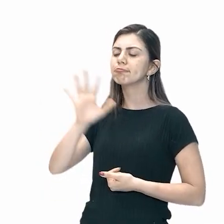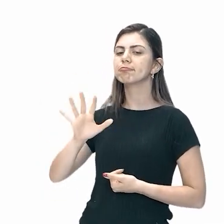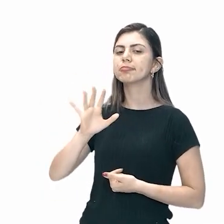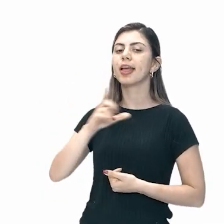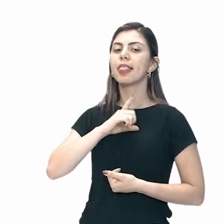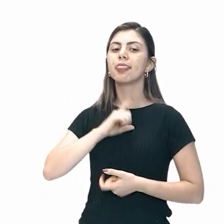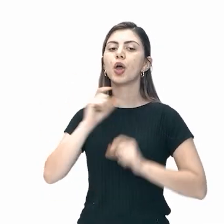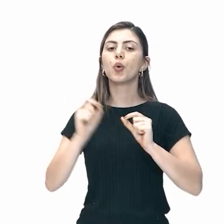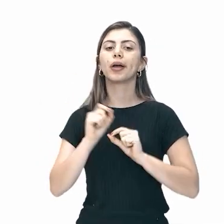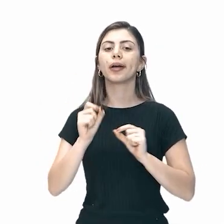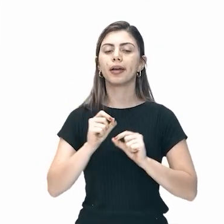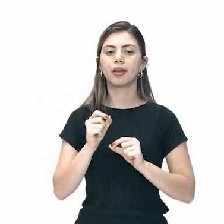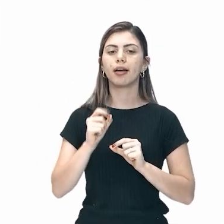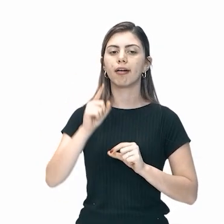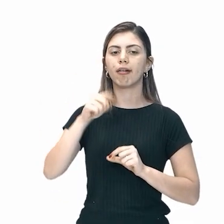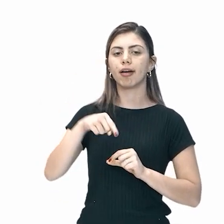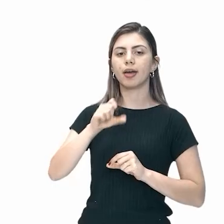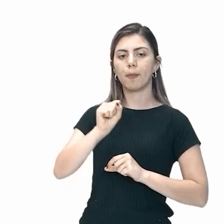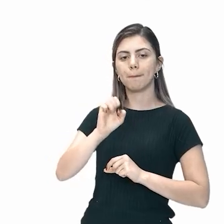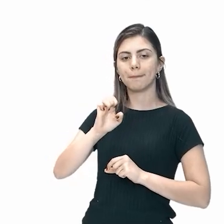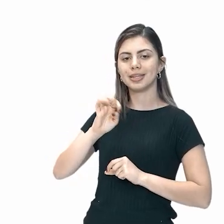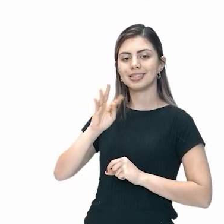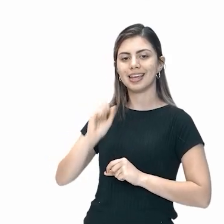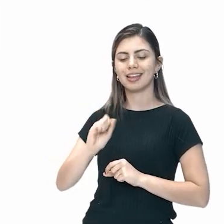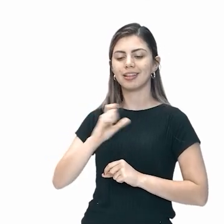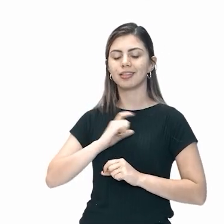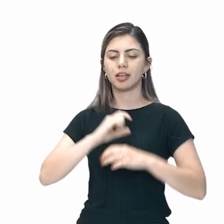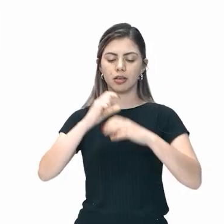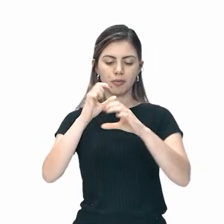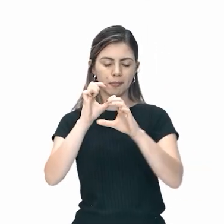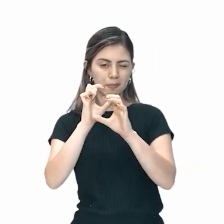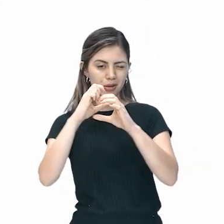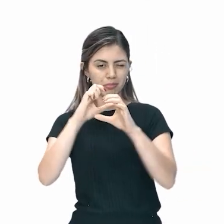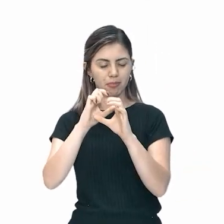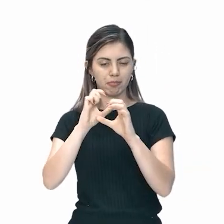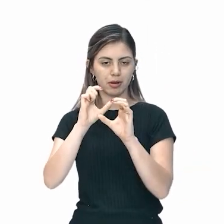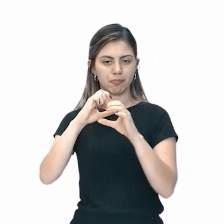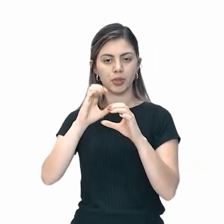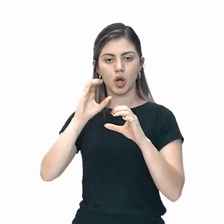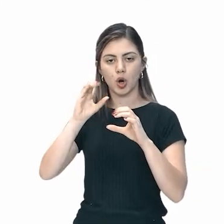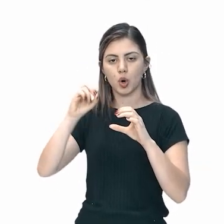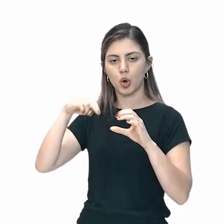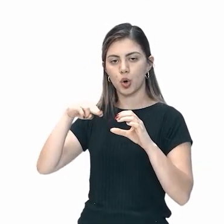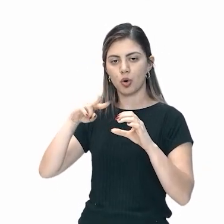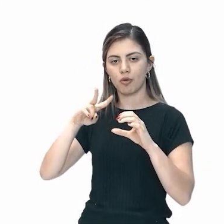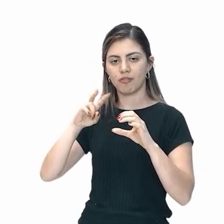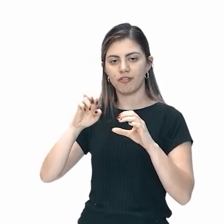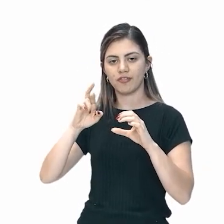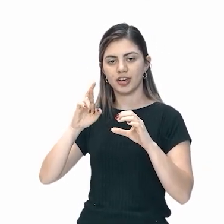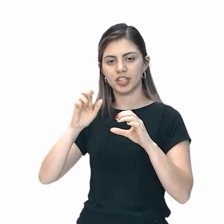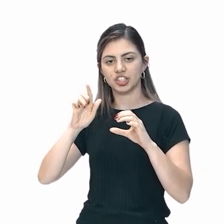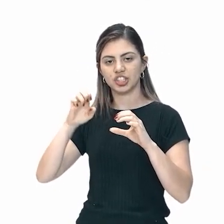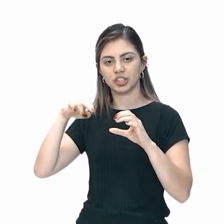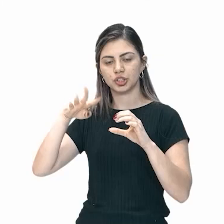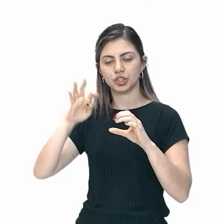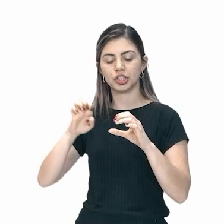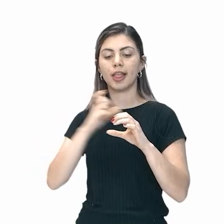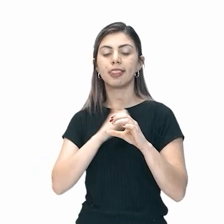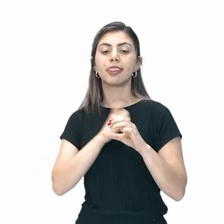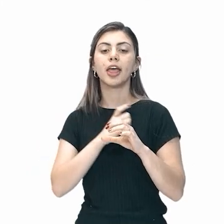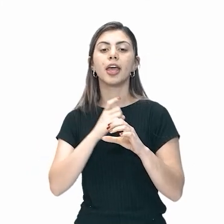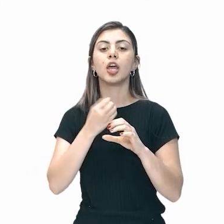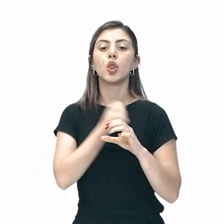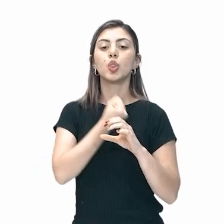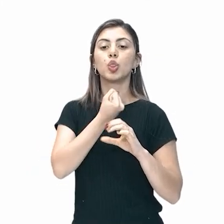seta, tá? Que está diante de uma lente esférica convergente e com o valor de foco igual aí